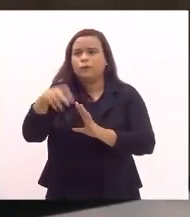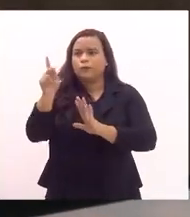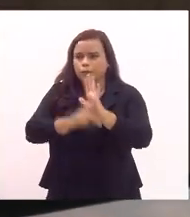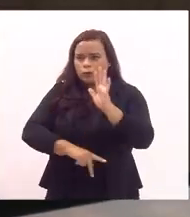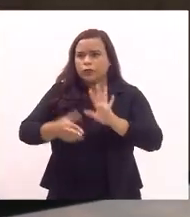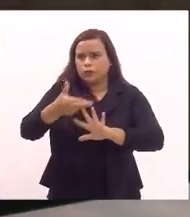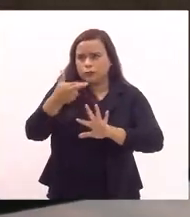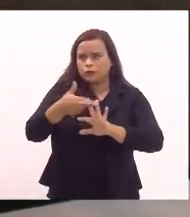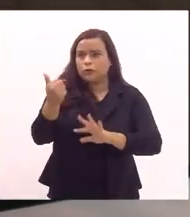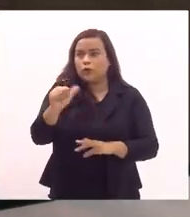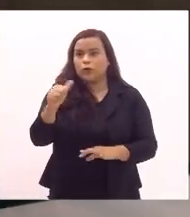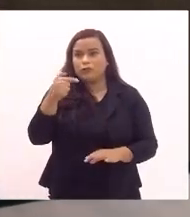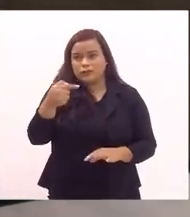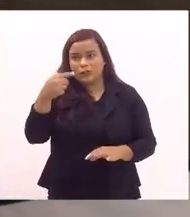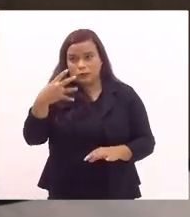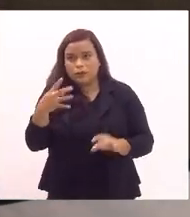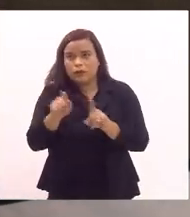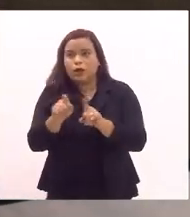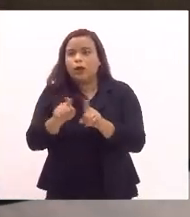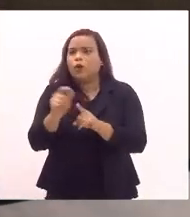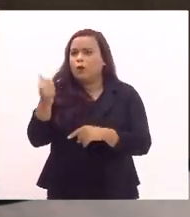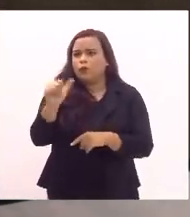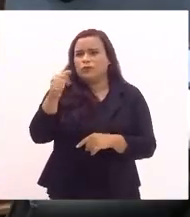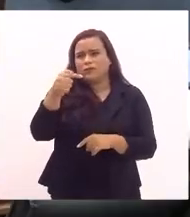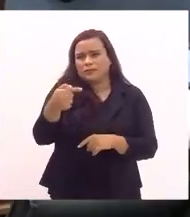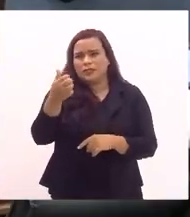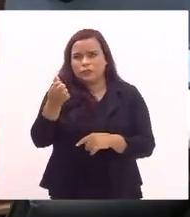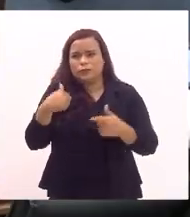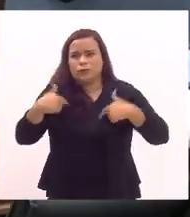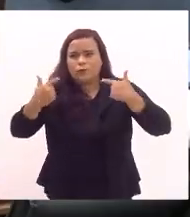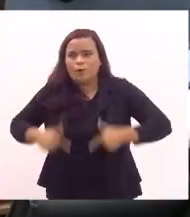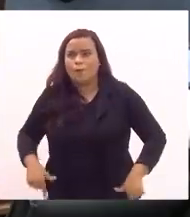1174 e 11766 abstenção